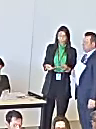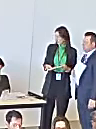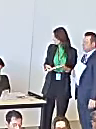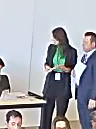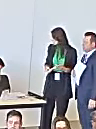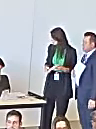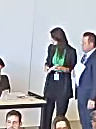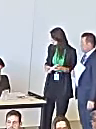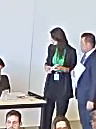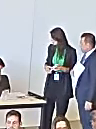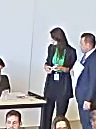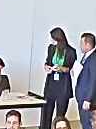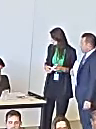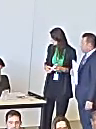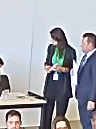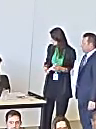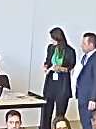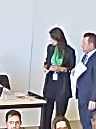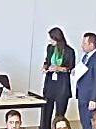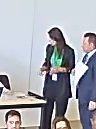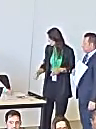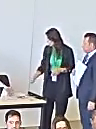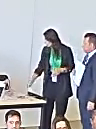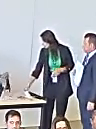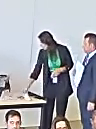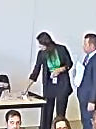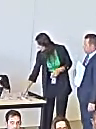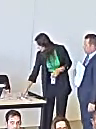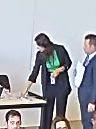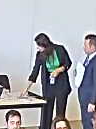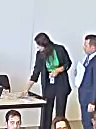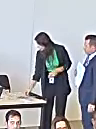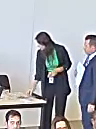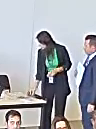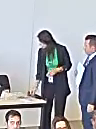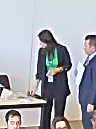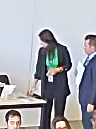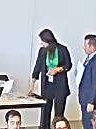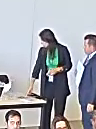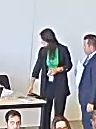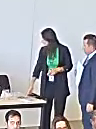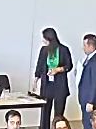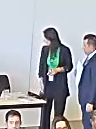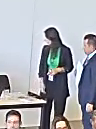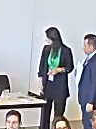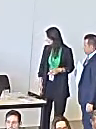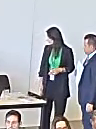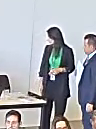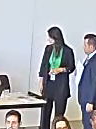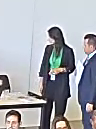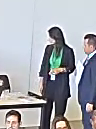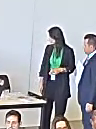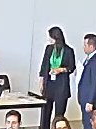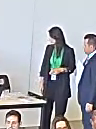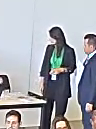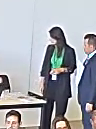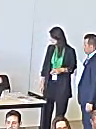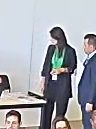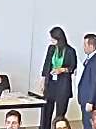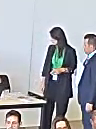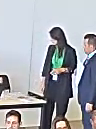reafirmo o meu compromisso na luta e na defesa